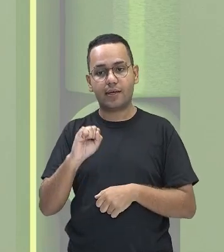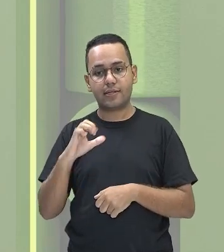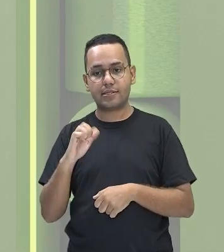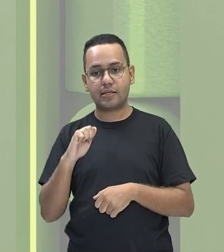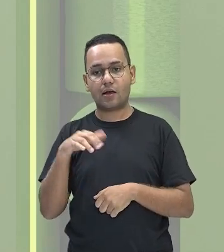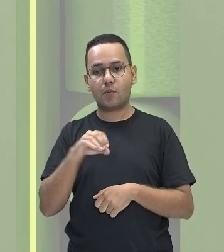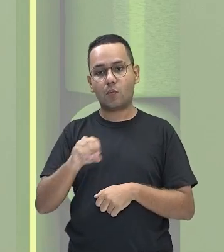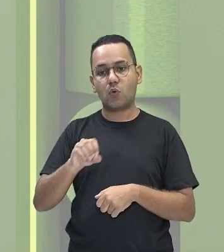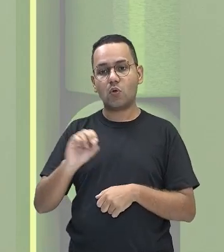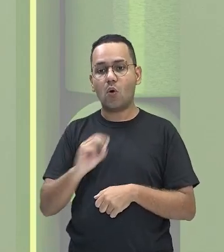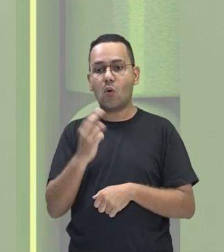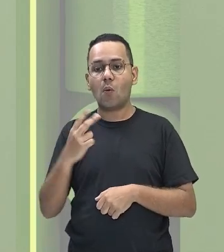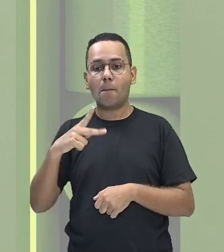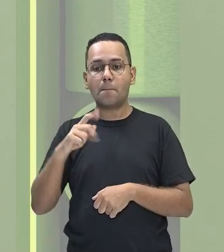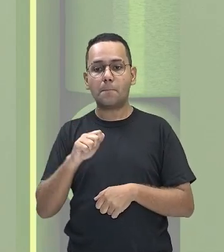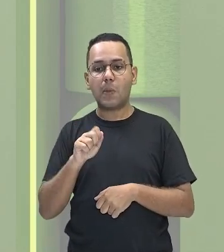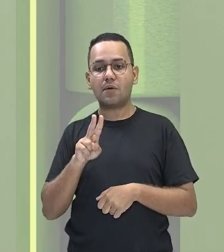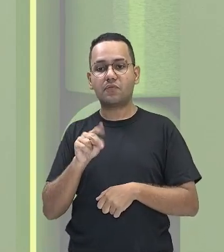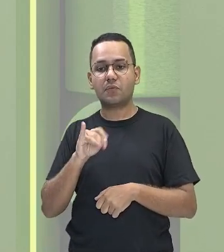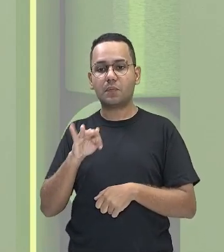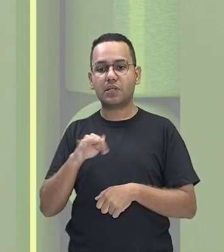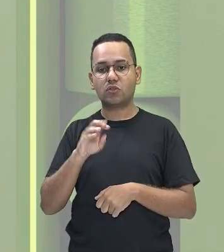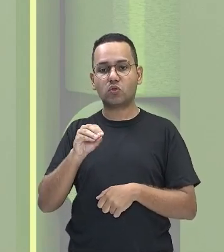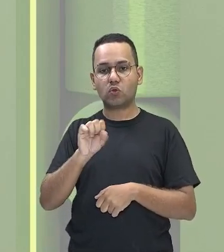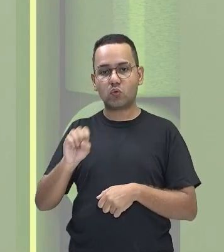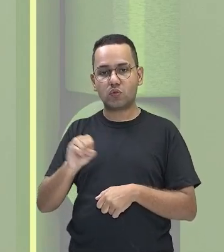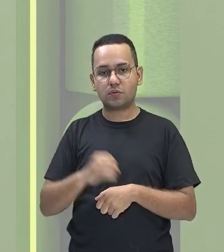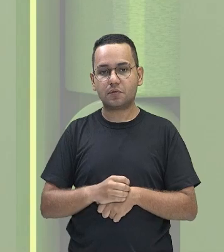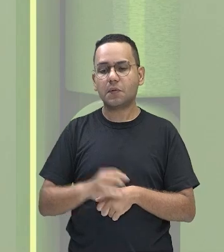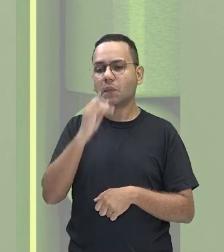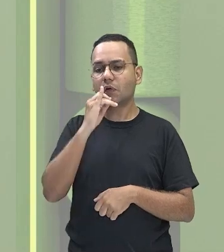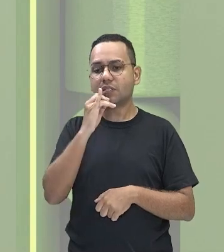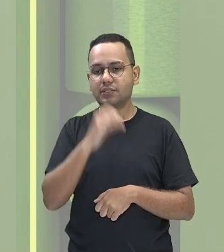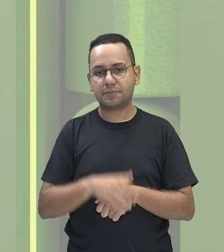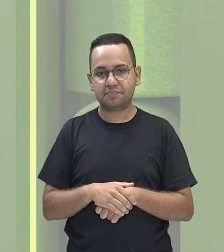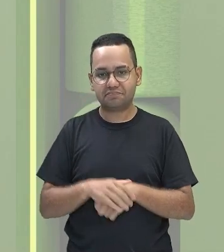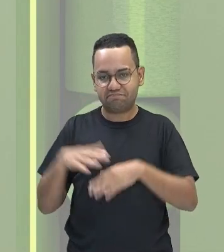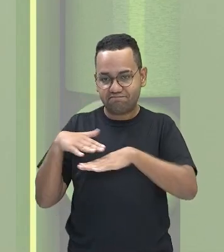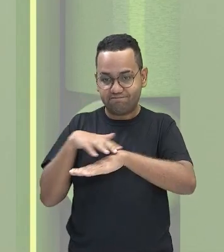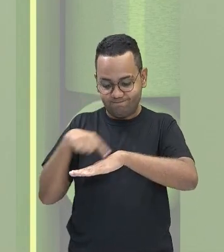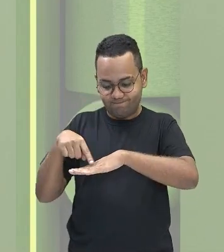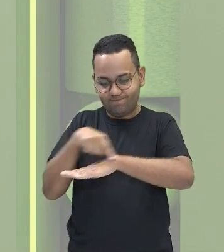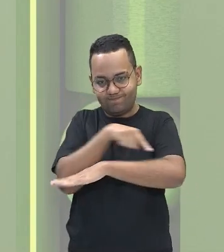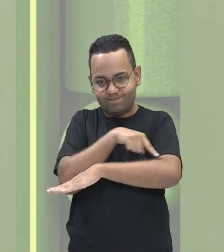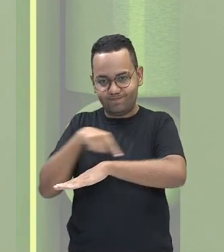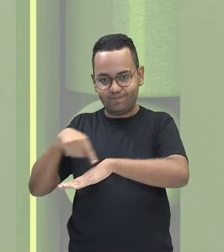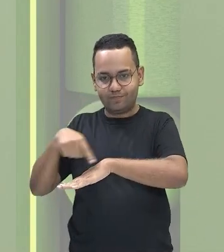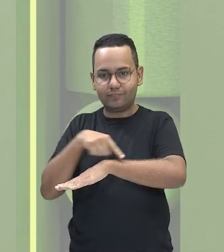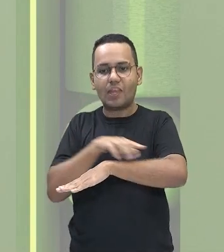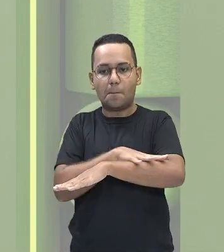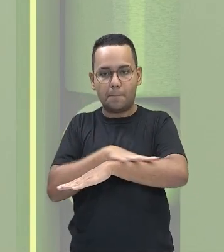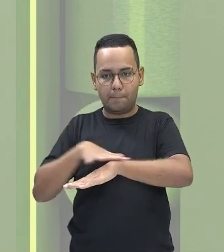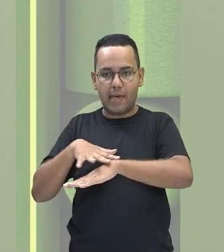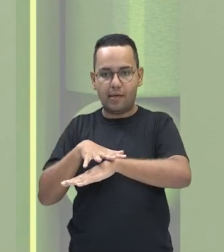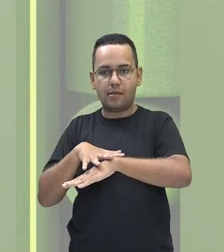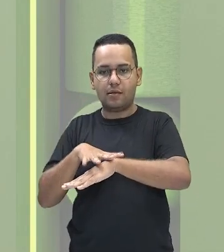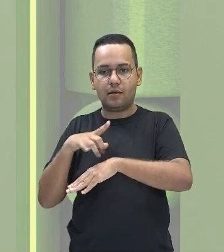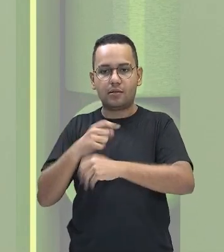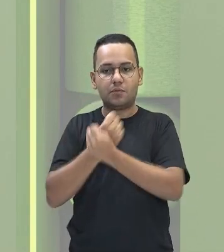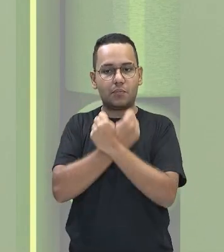ou pavimentoso, bom? Como exemplo, temos o tecido da nossa pele, né, que reveste todo o nosso